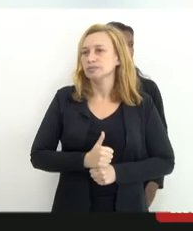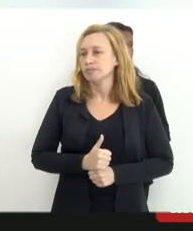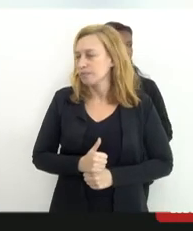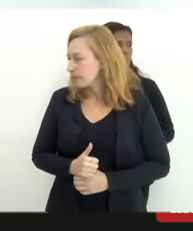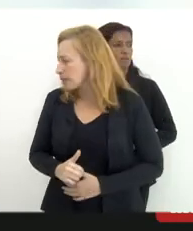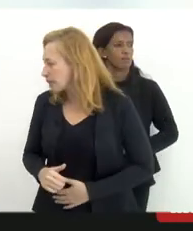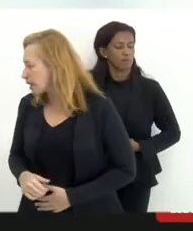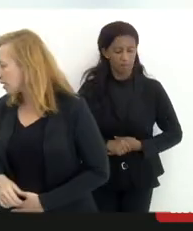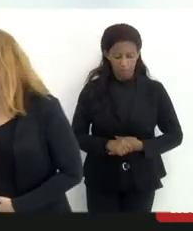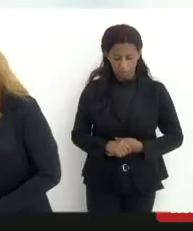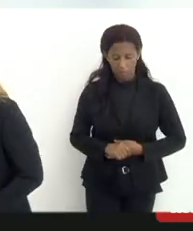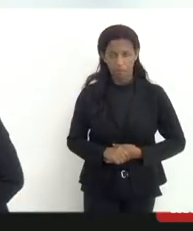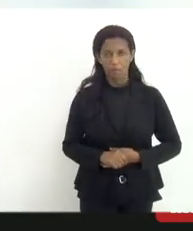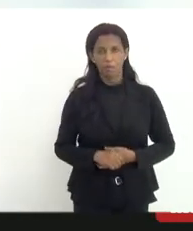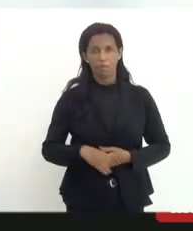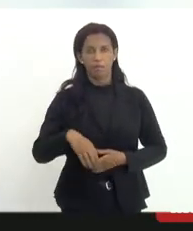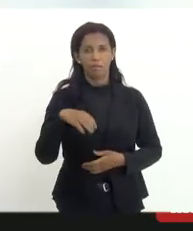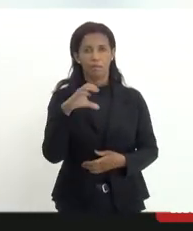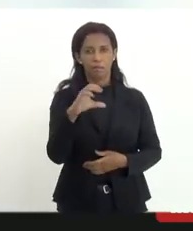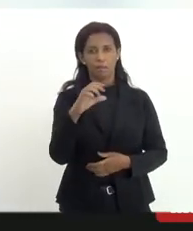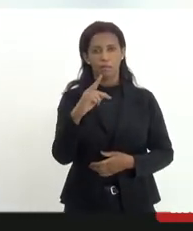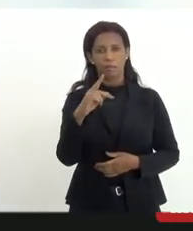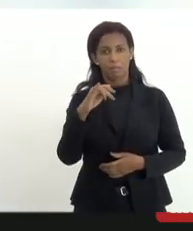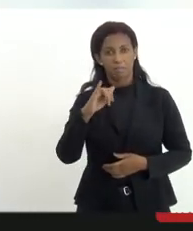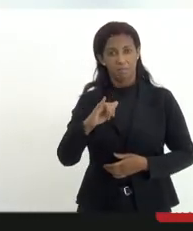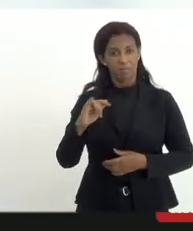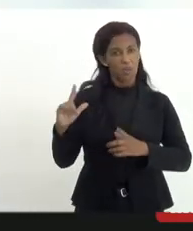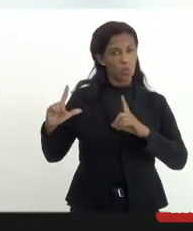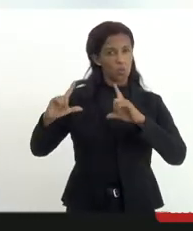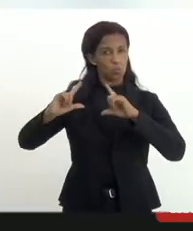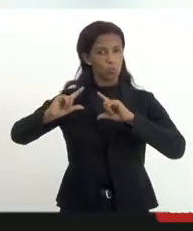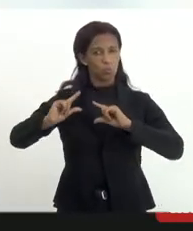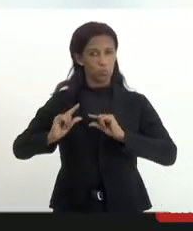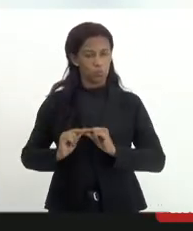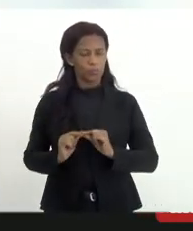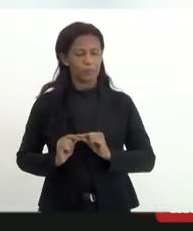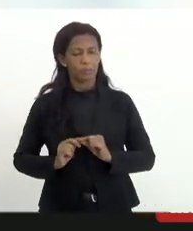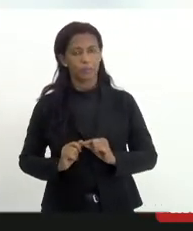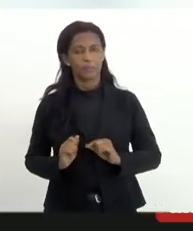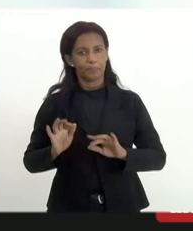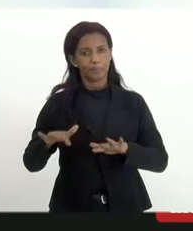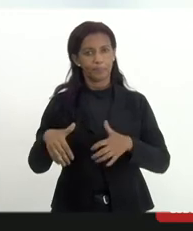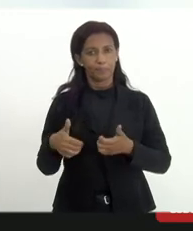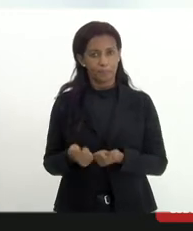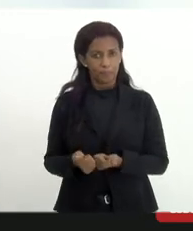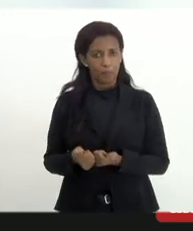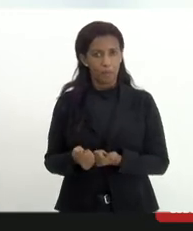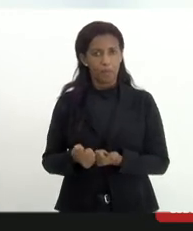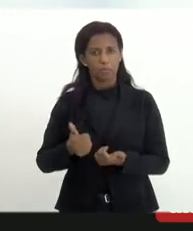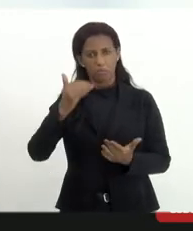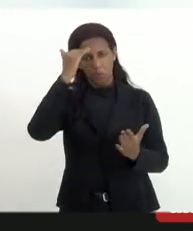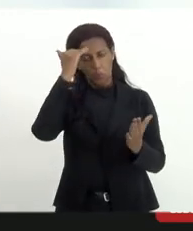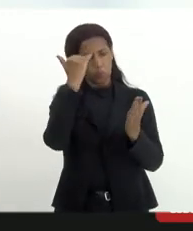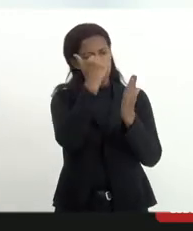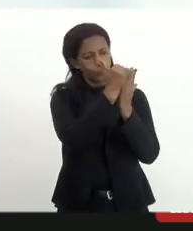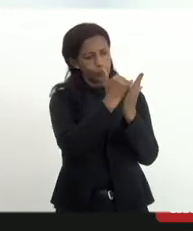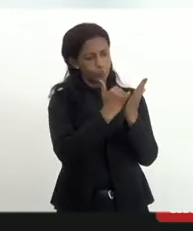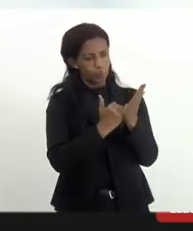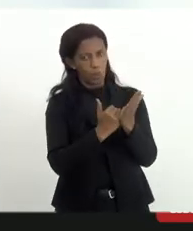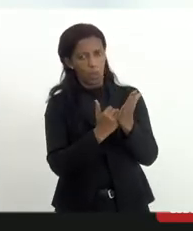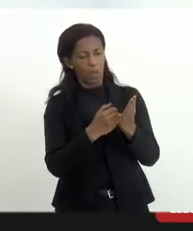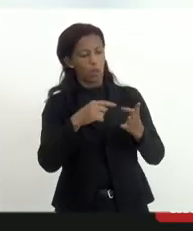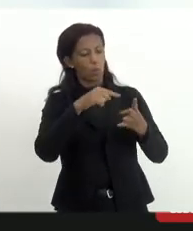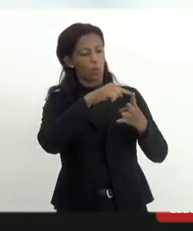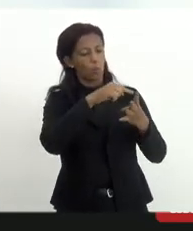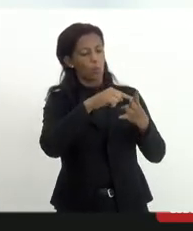a CPI, no mínimo, muito elucidativa, está cumprindo aqueles quatro